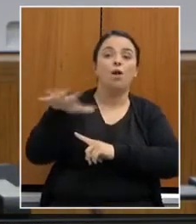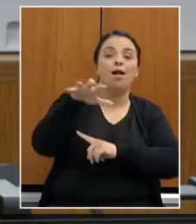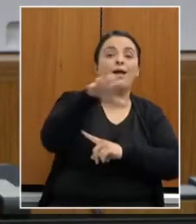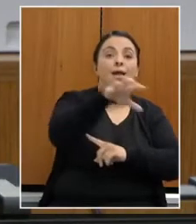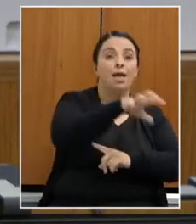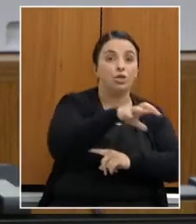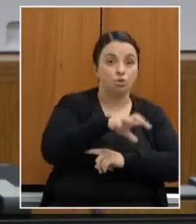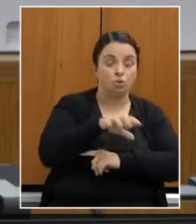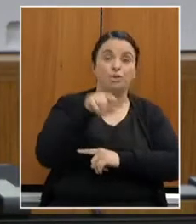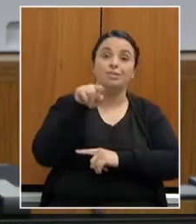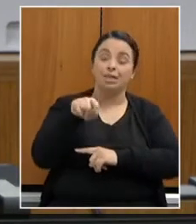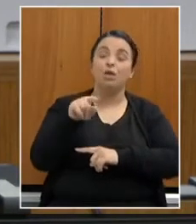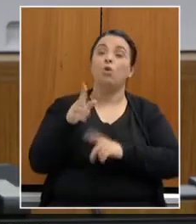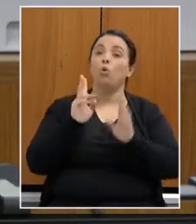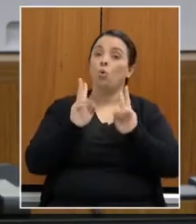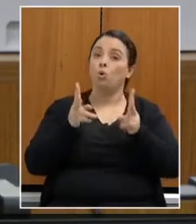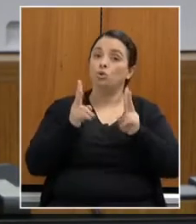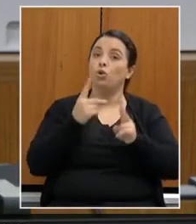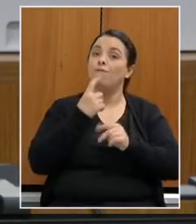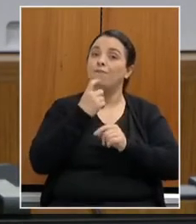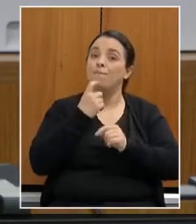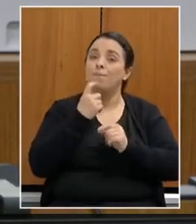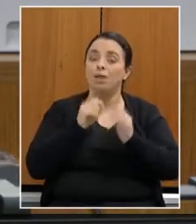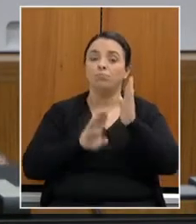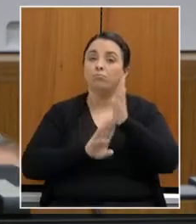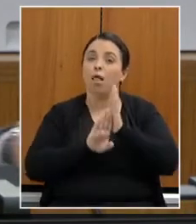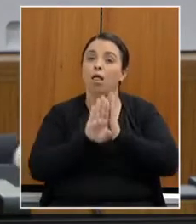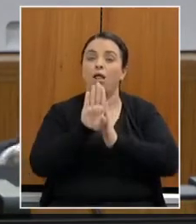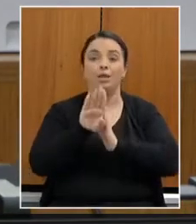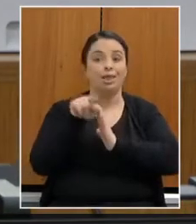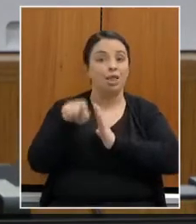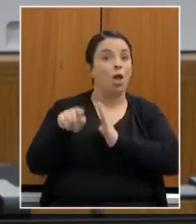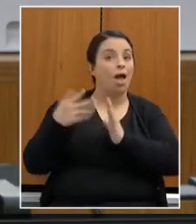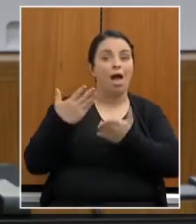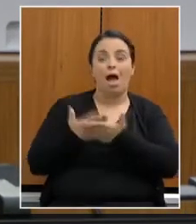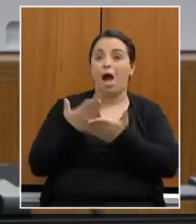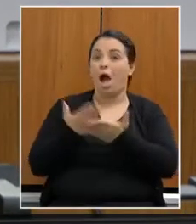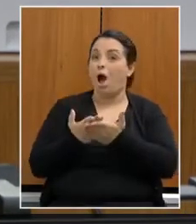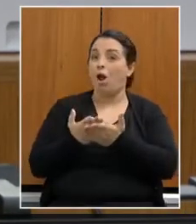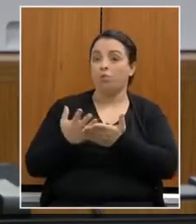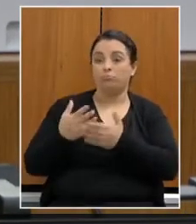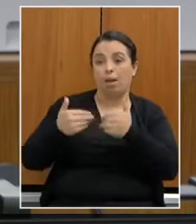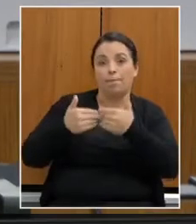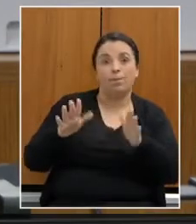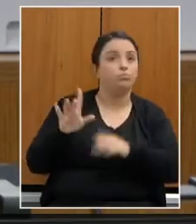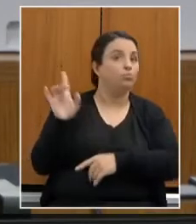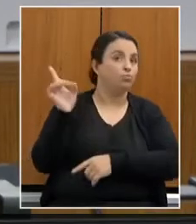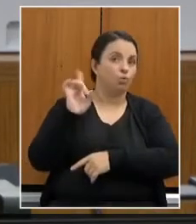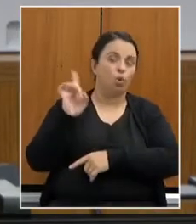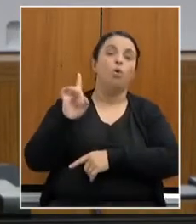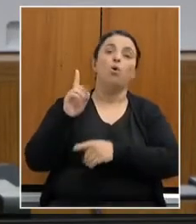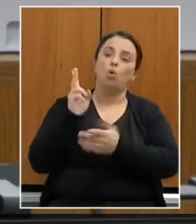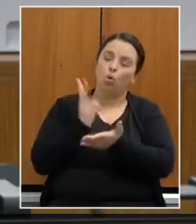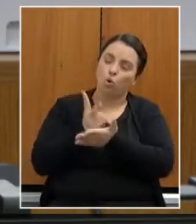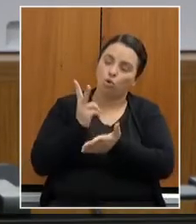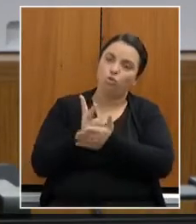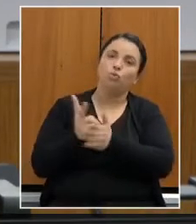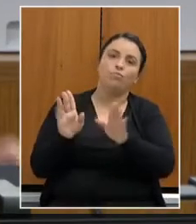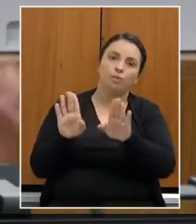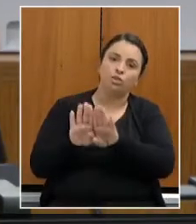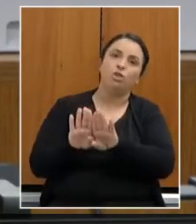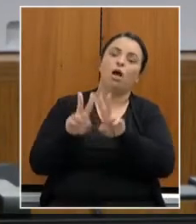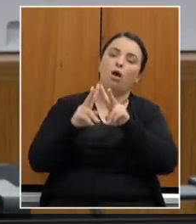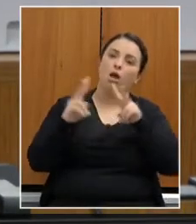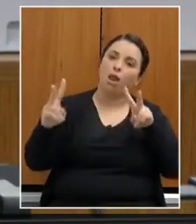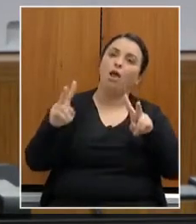retornaria de forma alguma às aulas então a discussão que será discutida no extraordinário de quinta